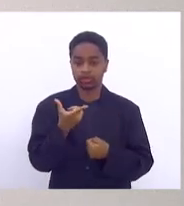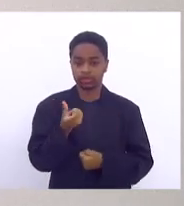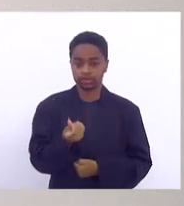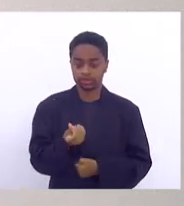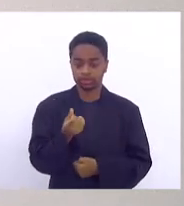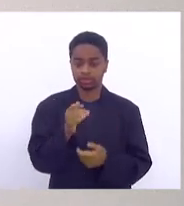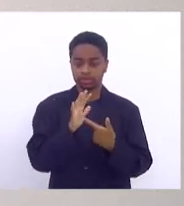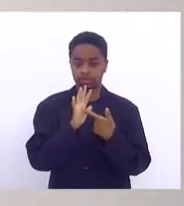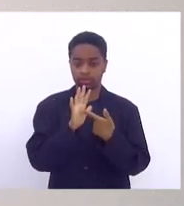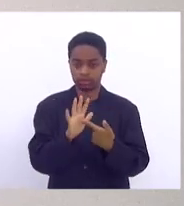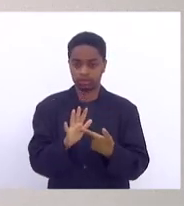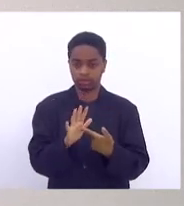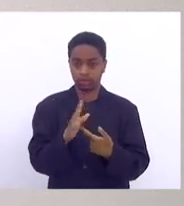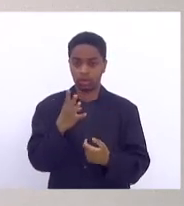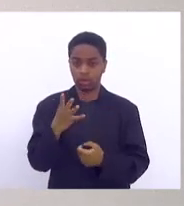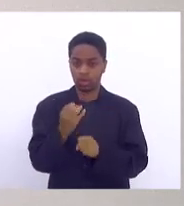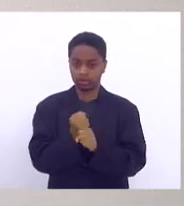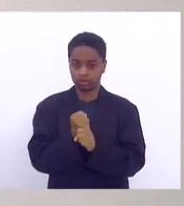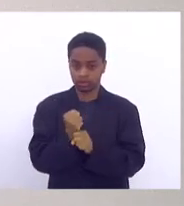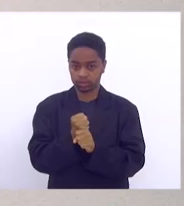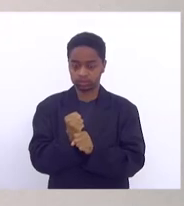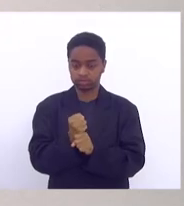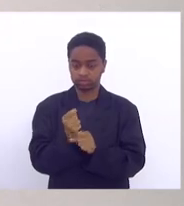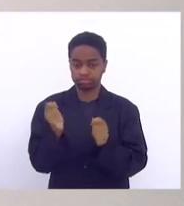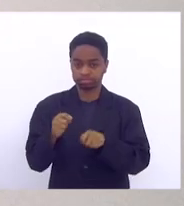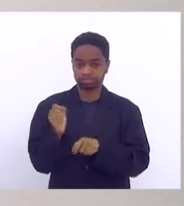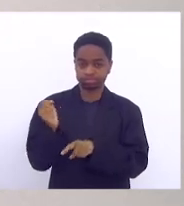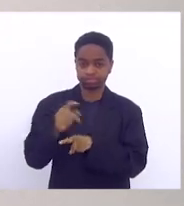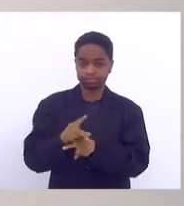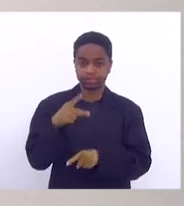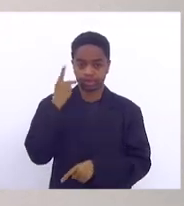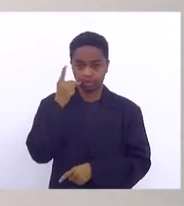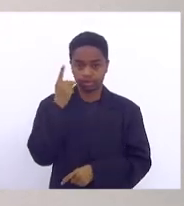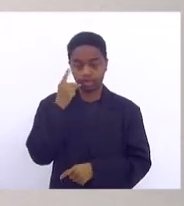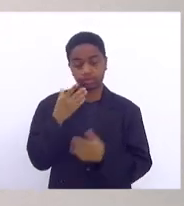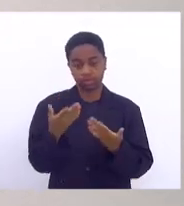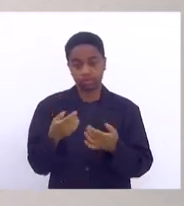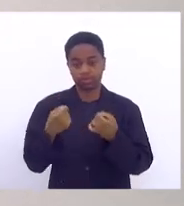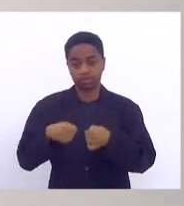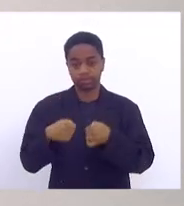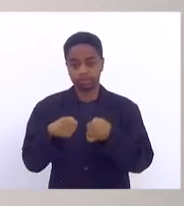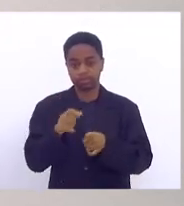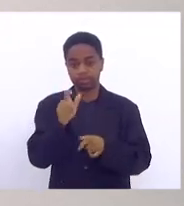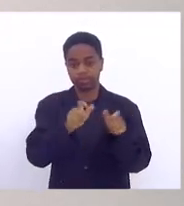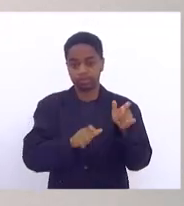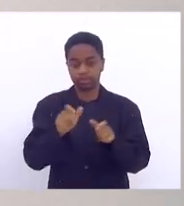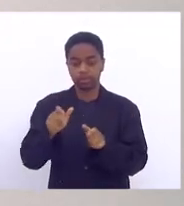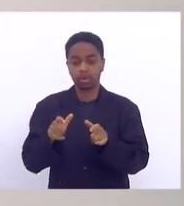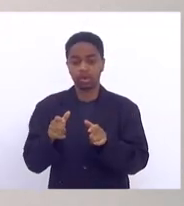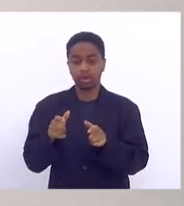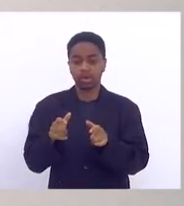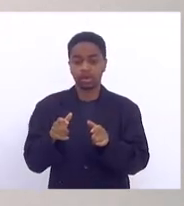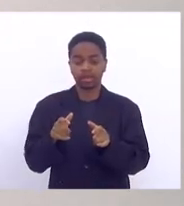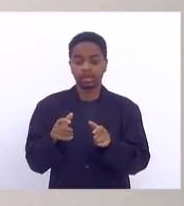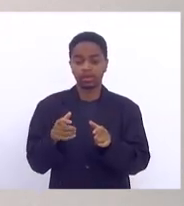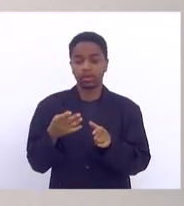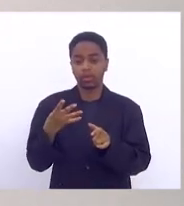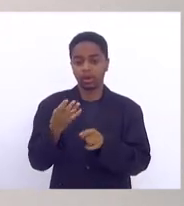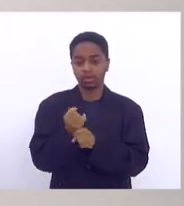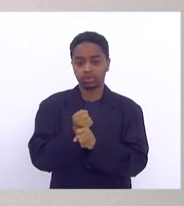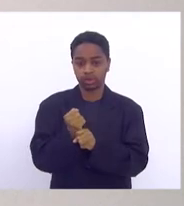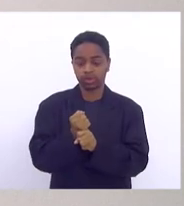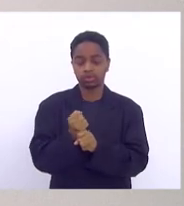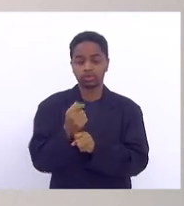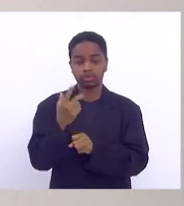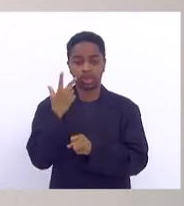26 4 anos para Deputado bastaria que o cidadão tivesse 4 anos de naturalizado e 6 anos para